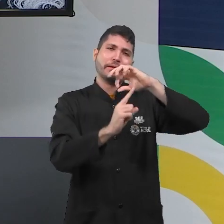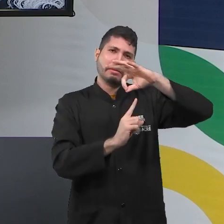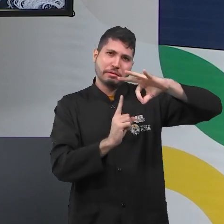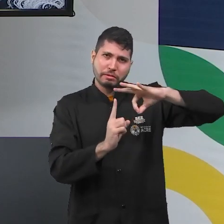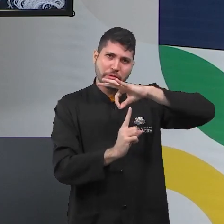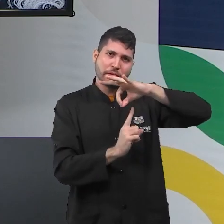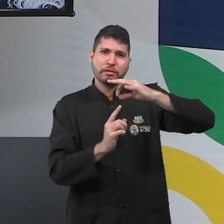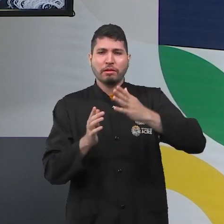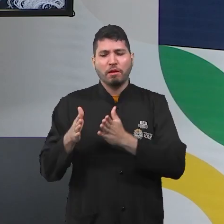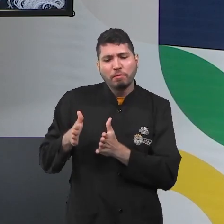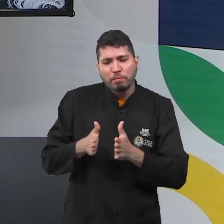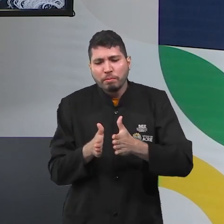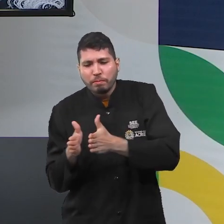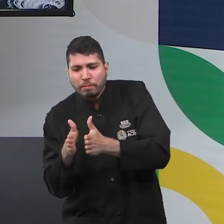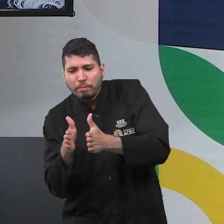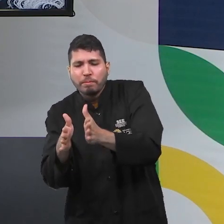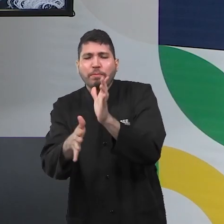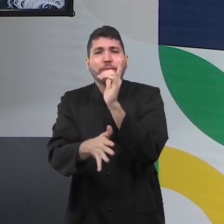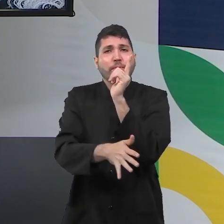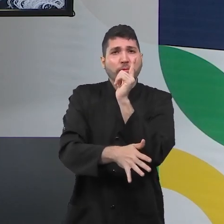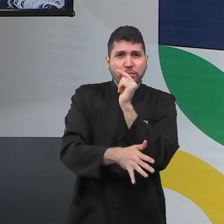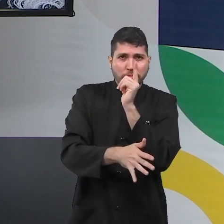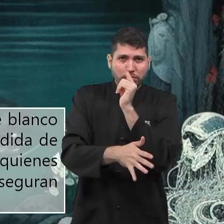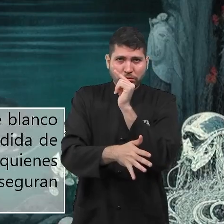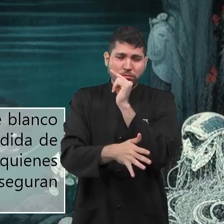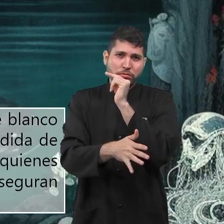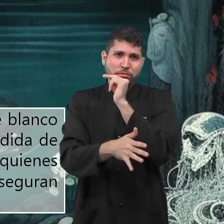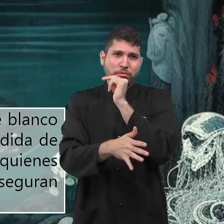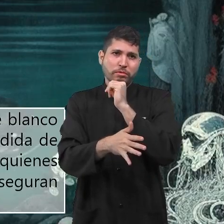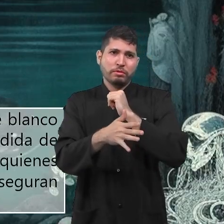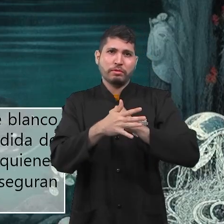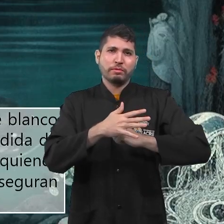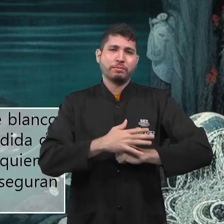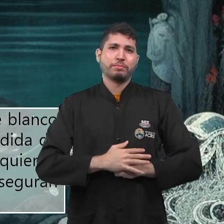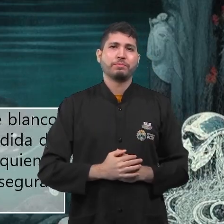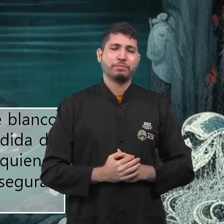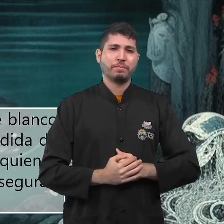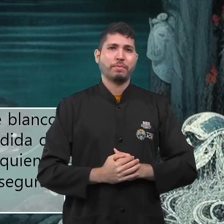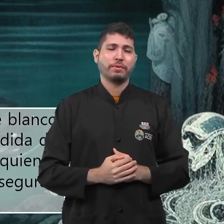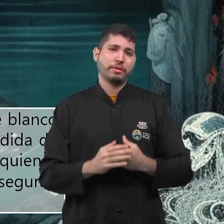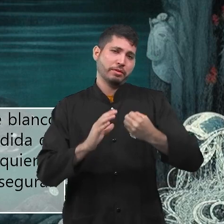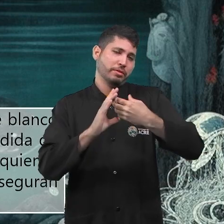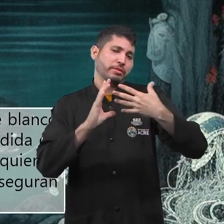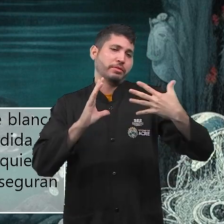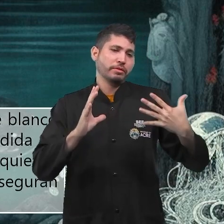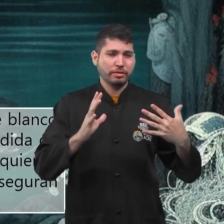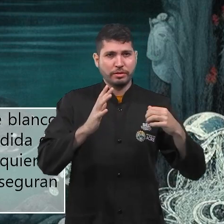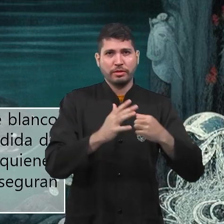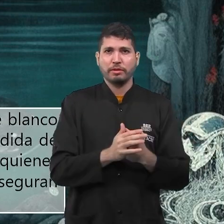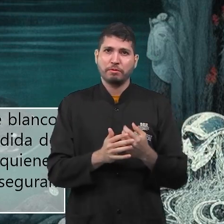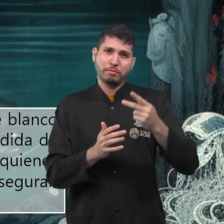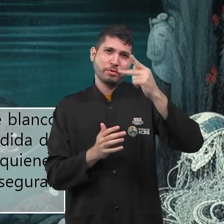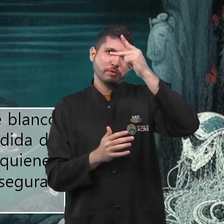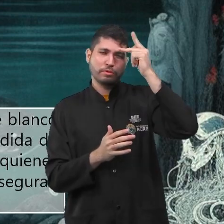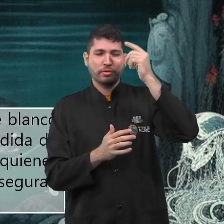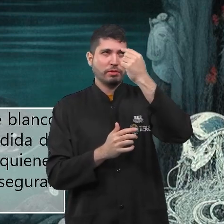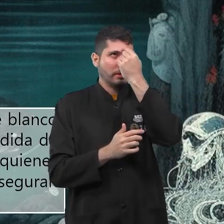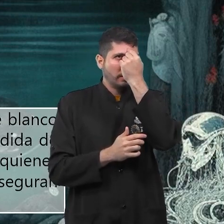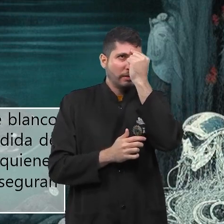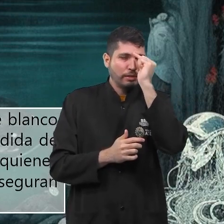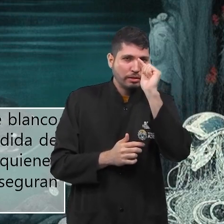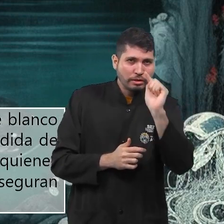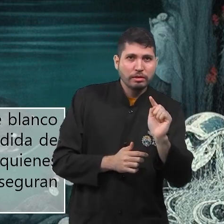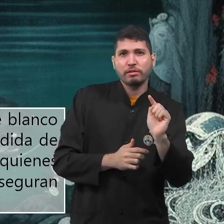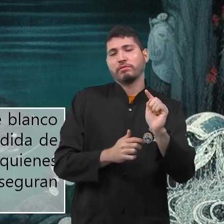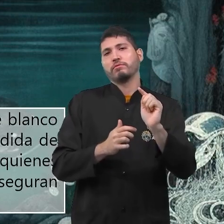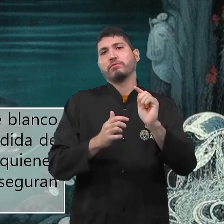rios. Então as lendas também têm essa característica, né, de criaturas criadas e que vão passando de